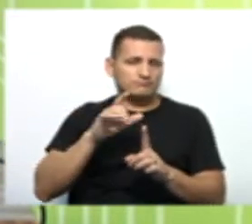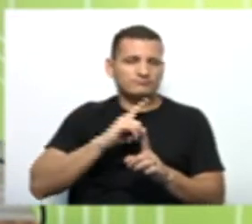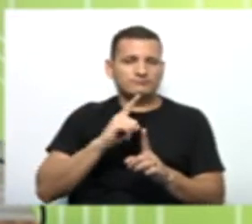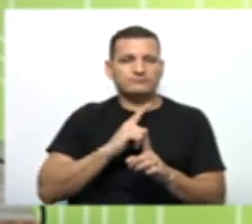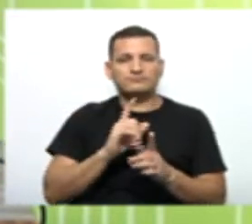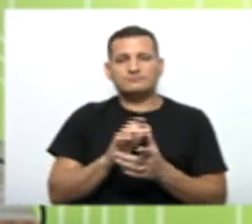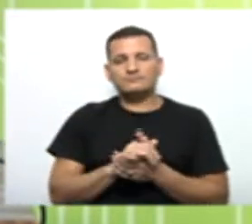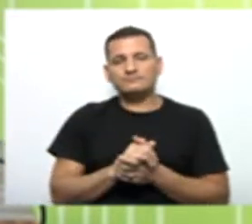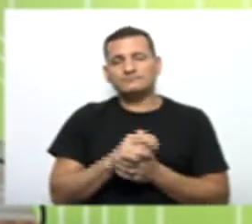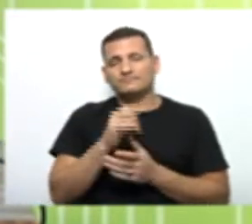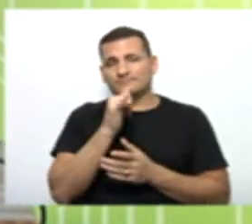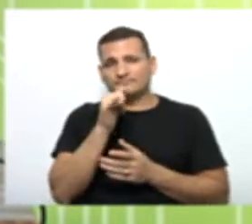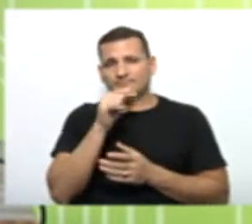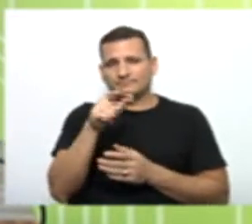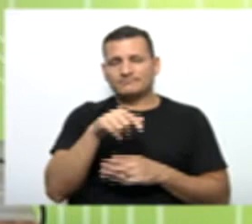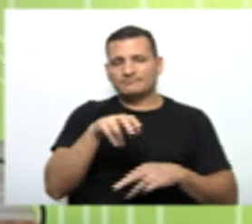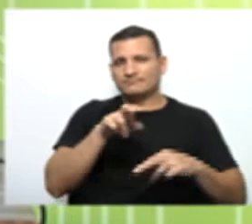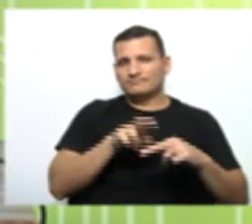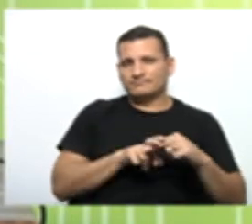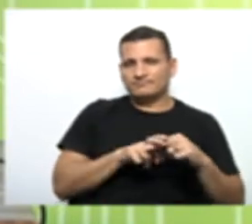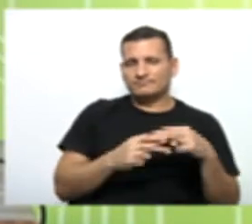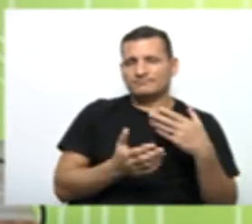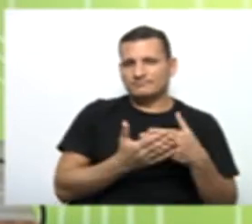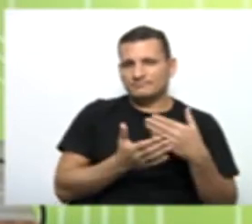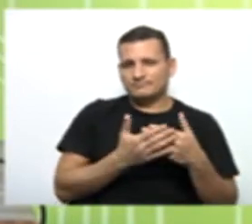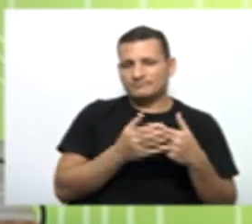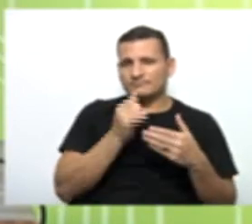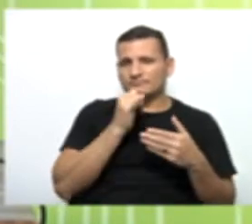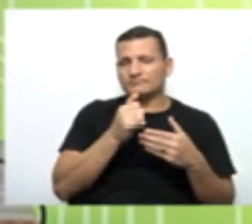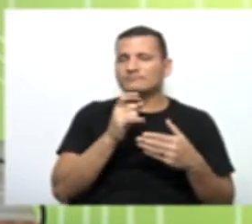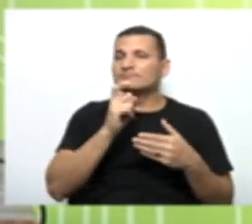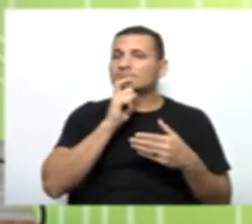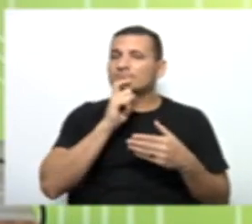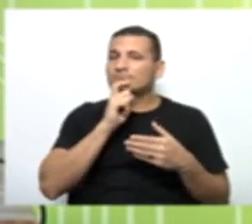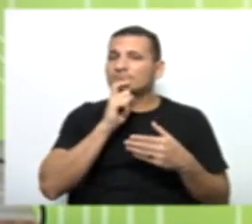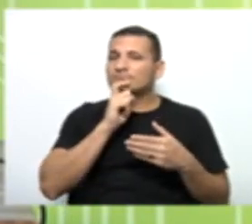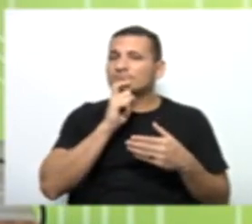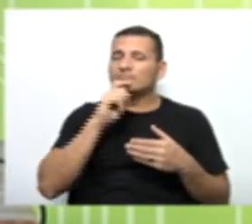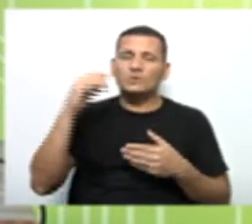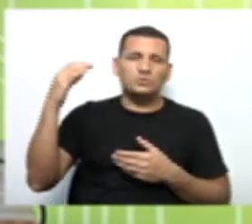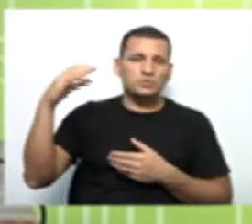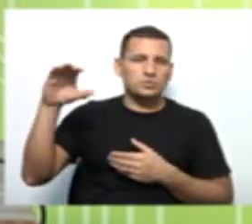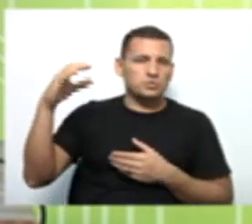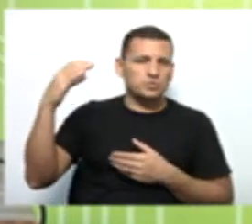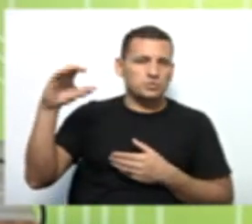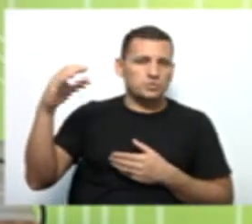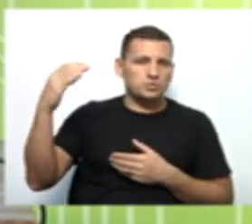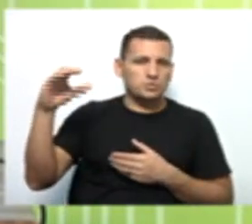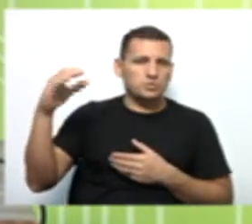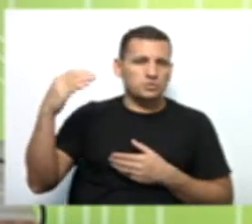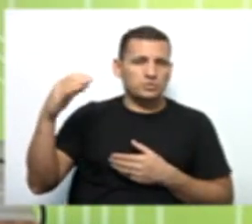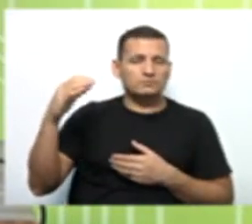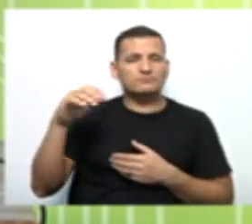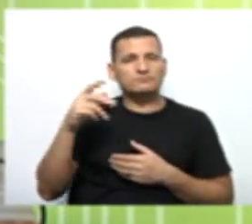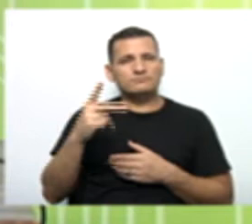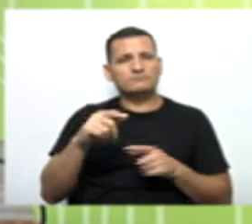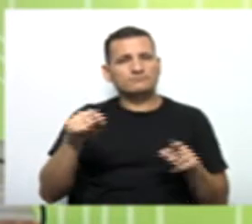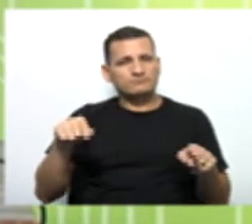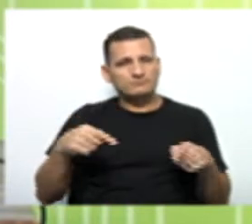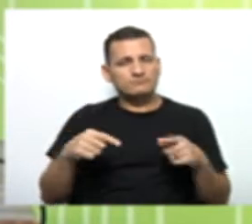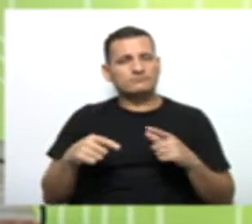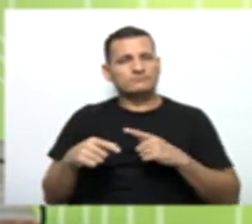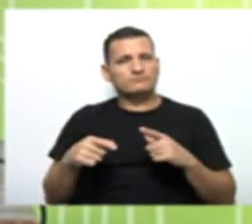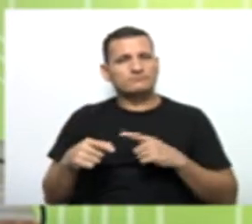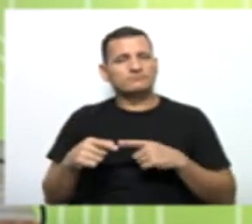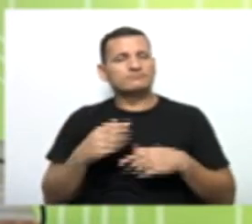você está na sala. Se a sala tem um ar-condicionado, então Provavelmente sua sala está climatizada, está em um clima